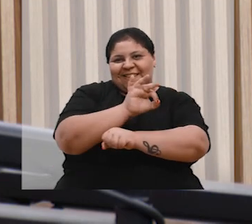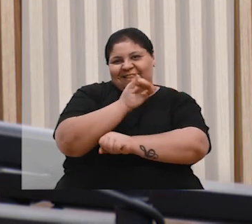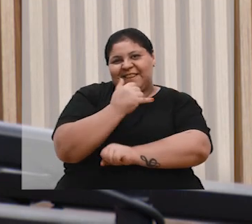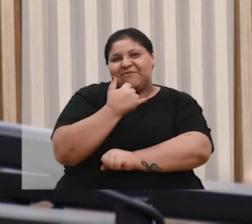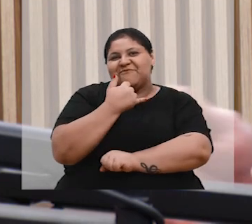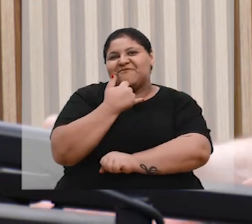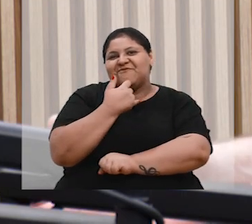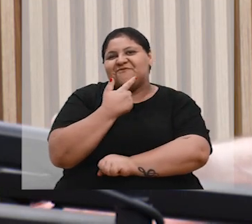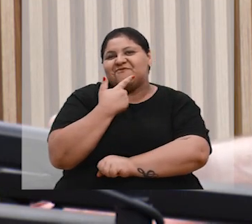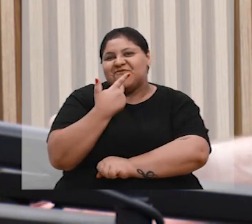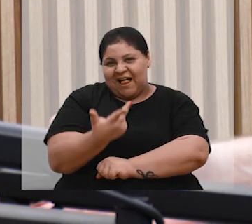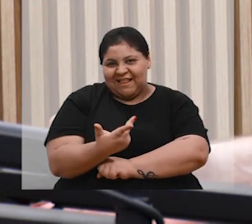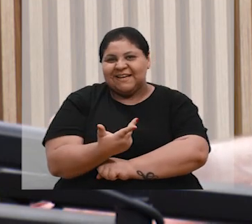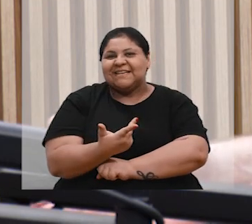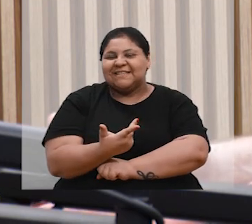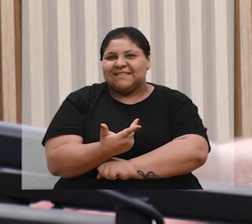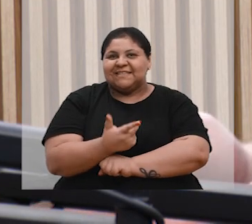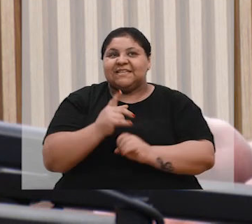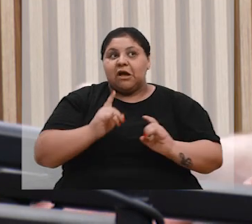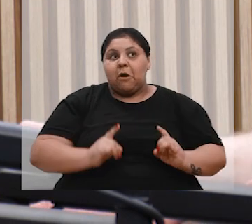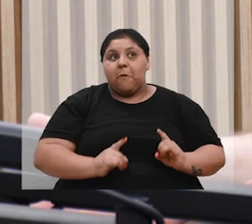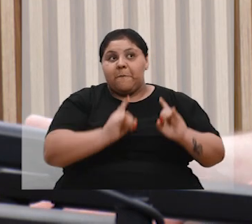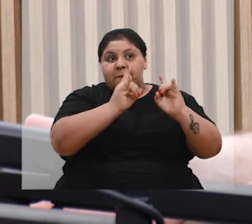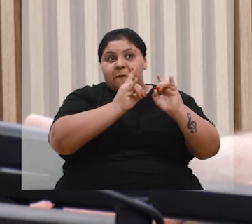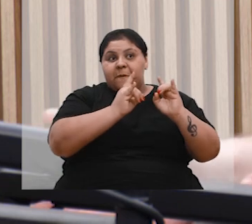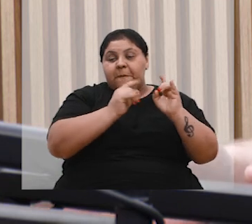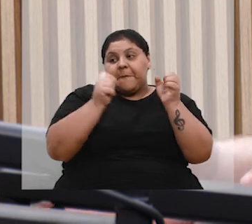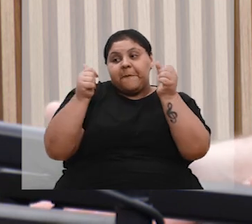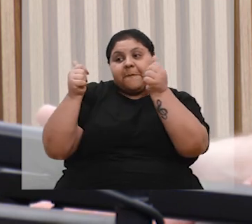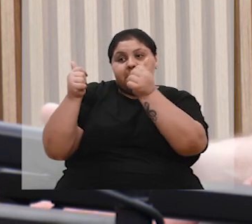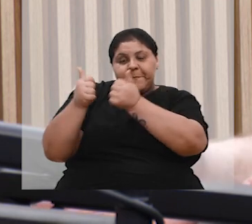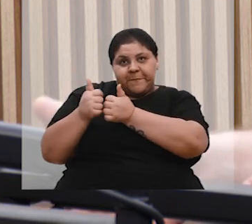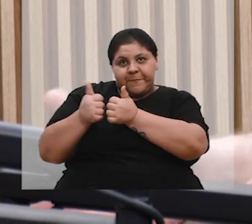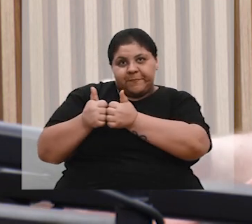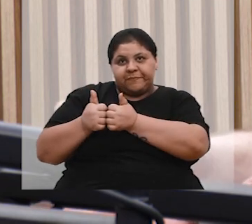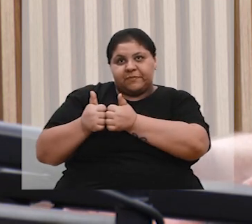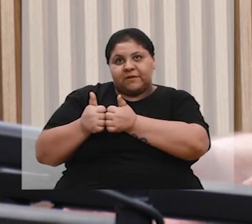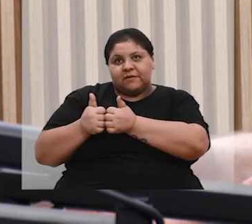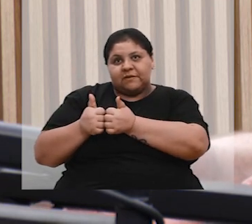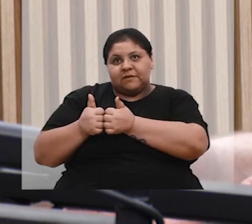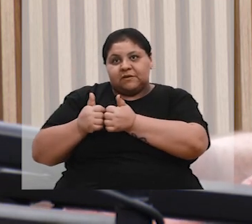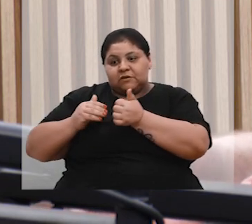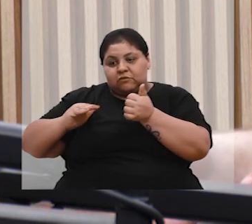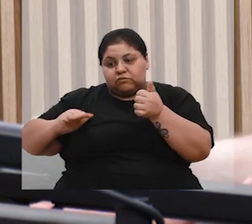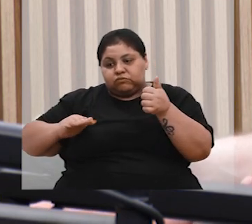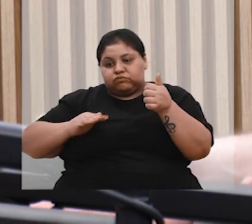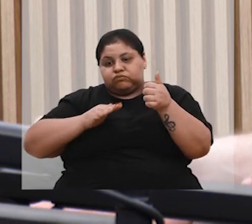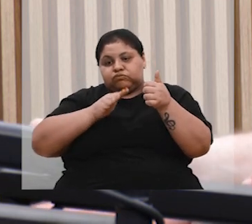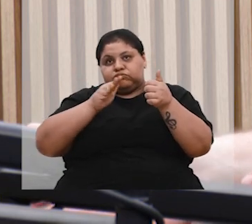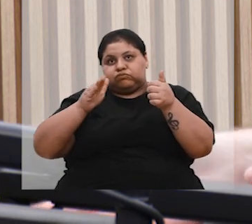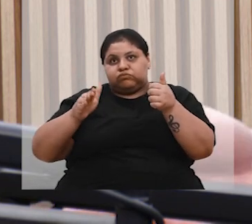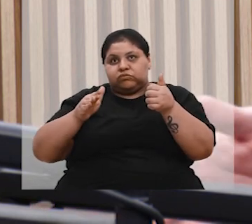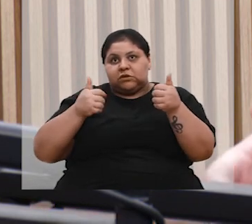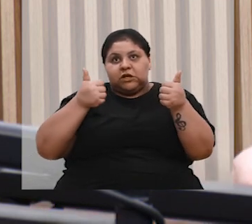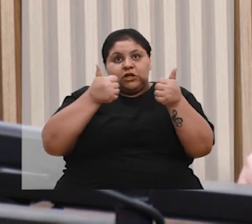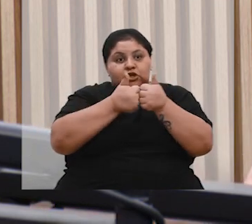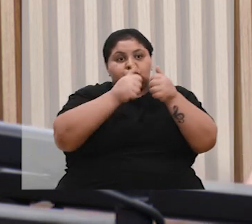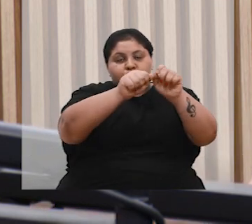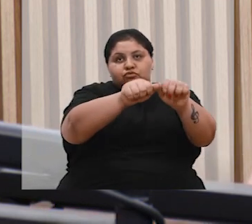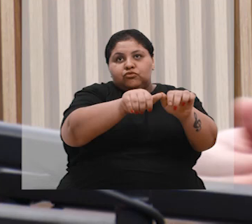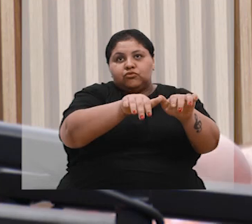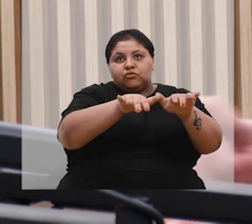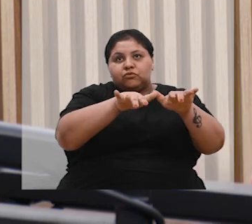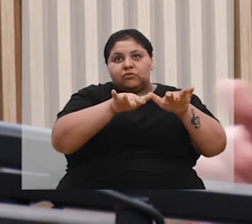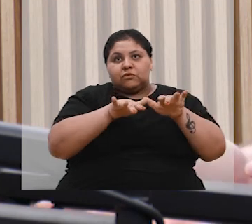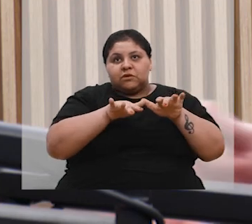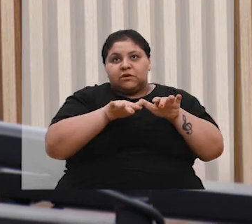dizer que o prédio que está ao lado, que está onde está a rampa, esse prédio é anexo ao plenário.